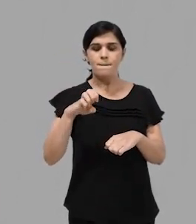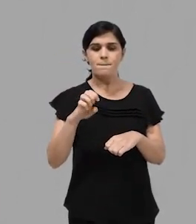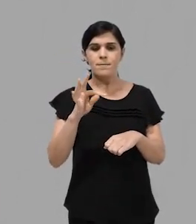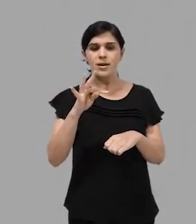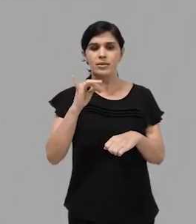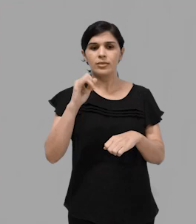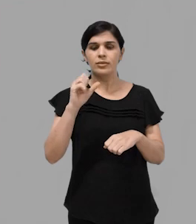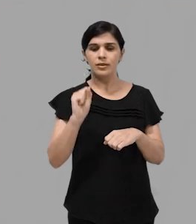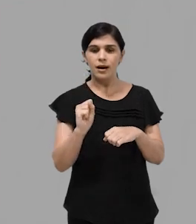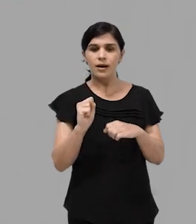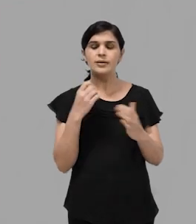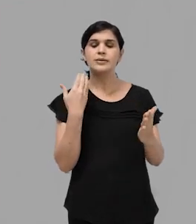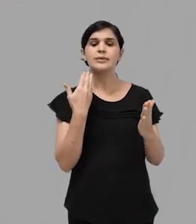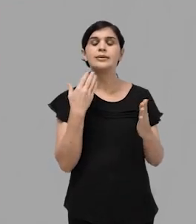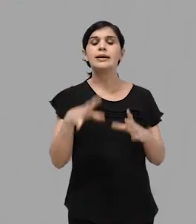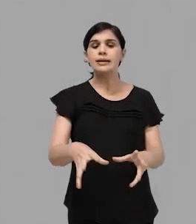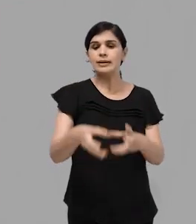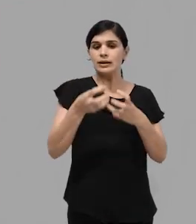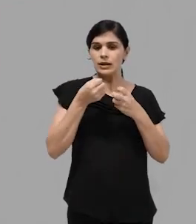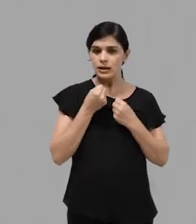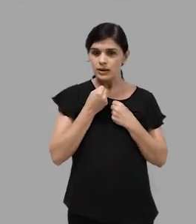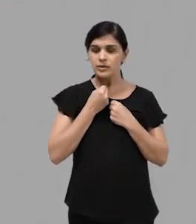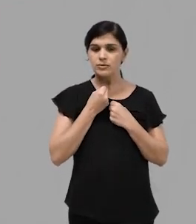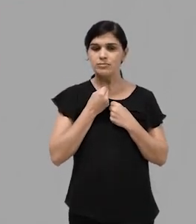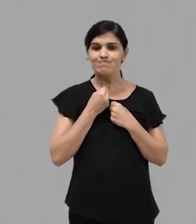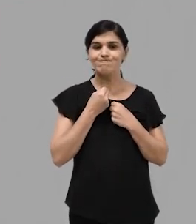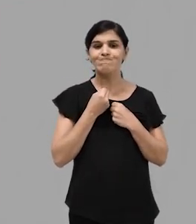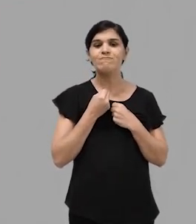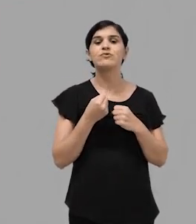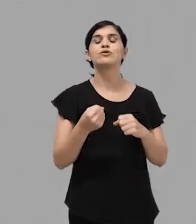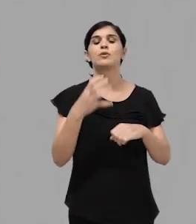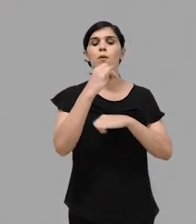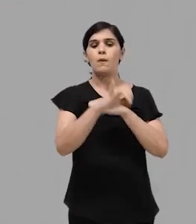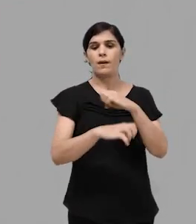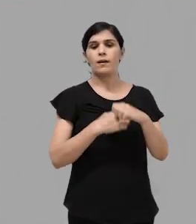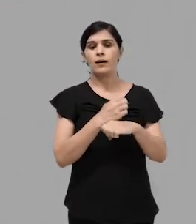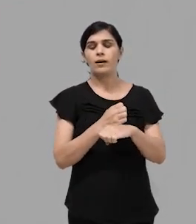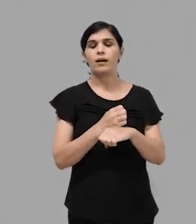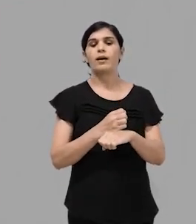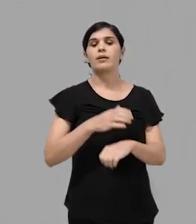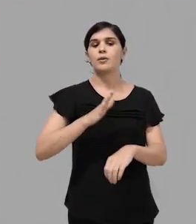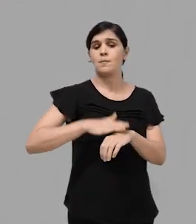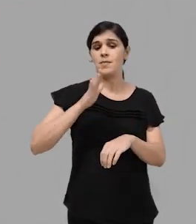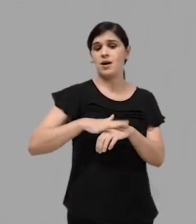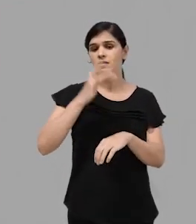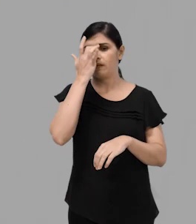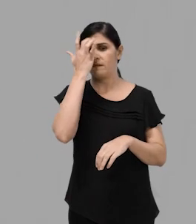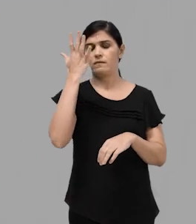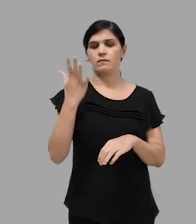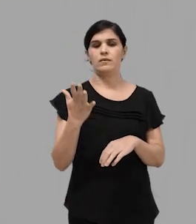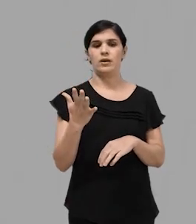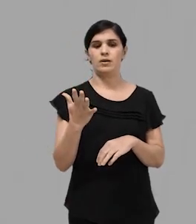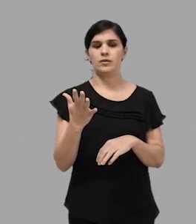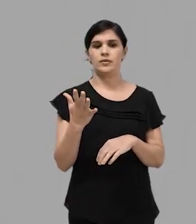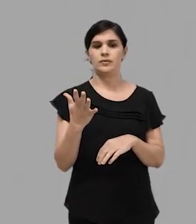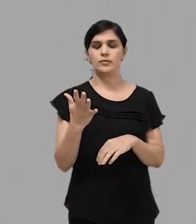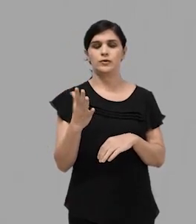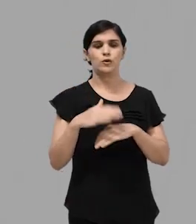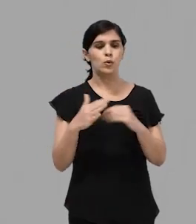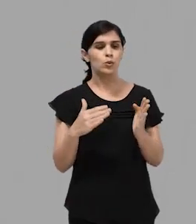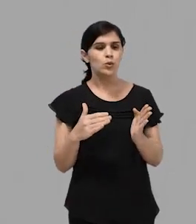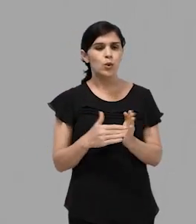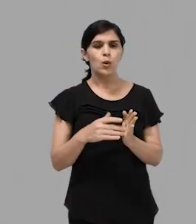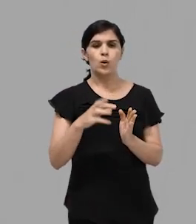dentre todos os elementos, todos os metais e todos os ametais, os mais reativos para